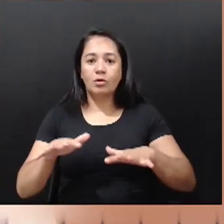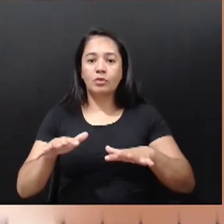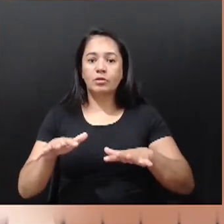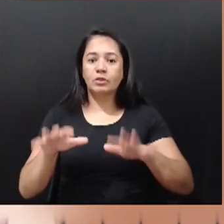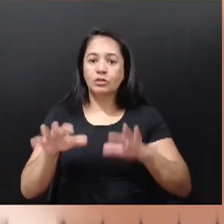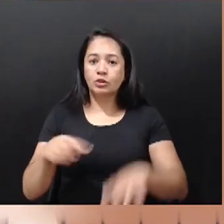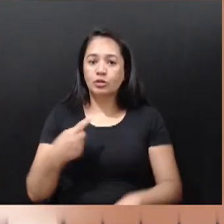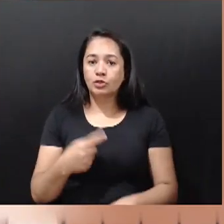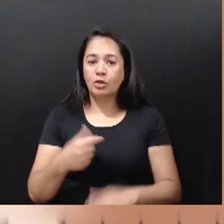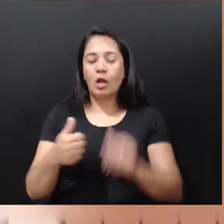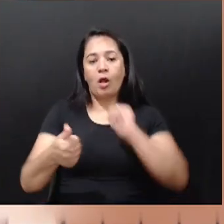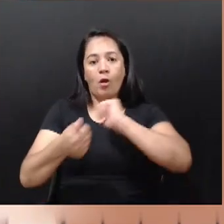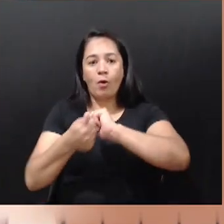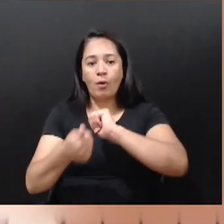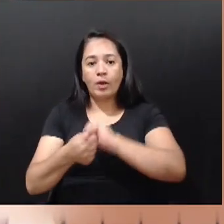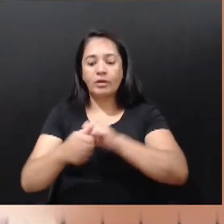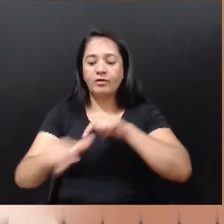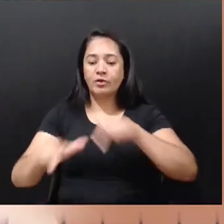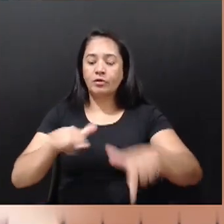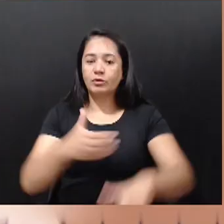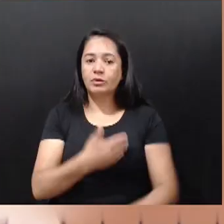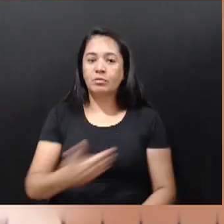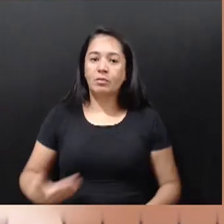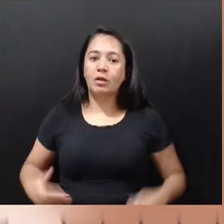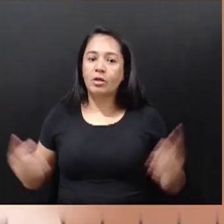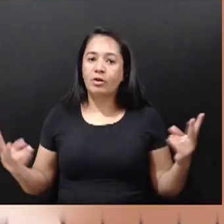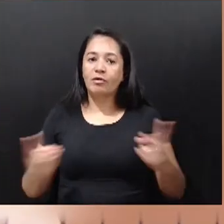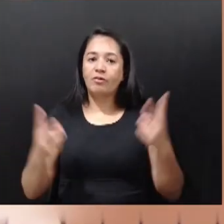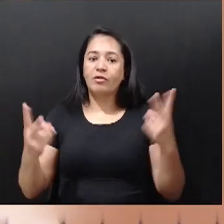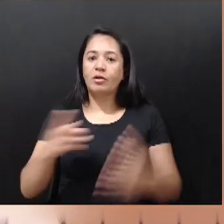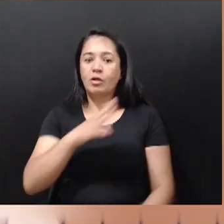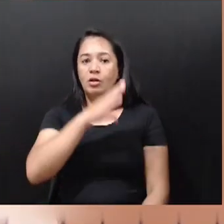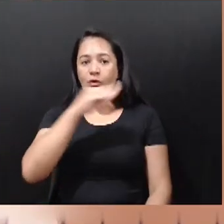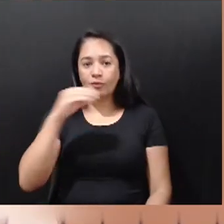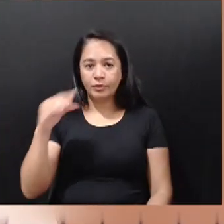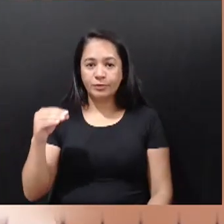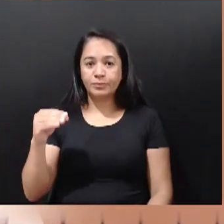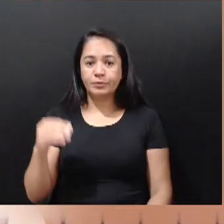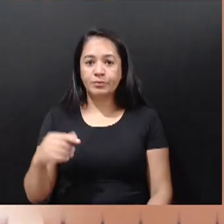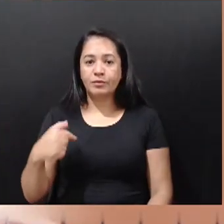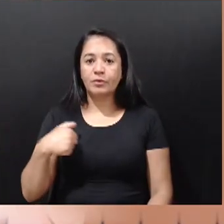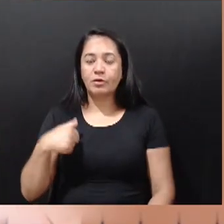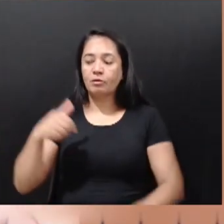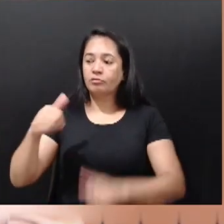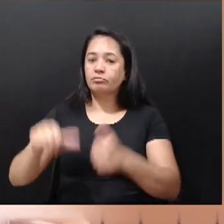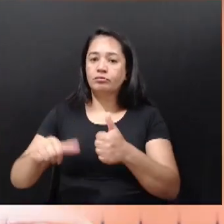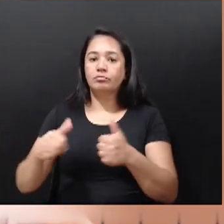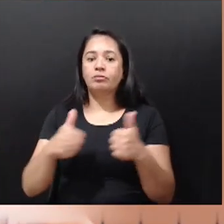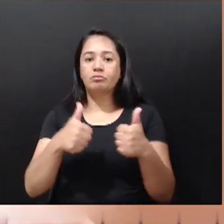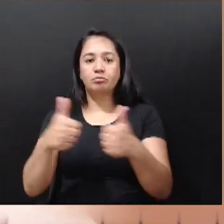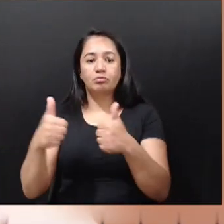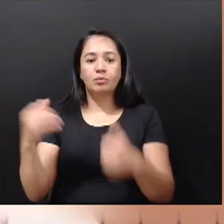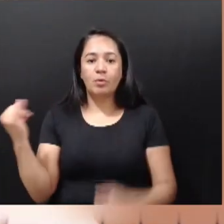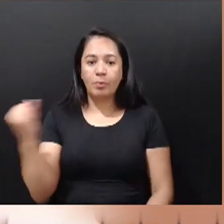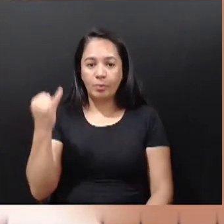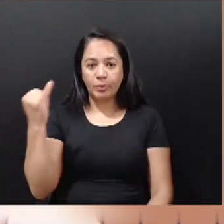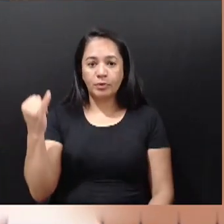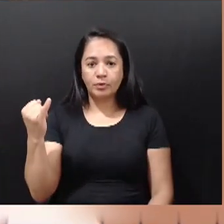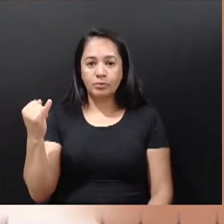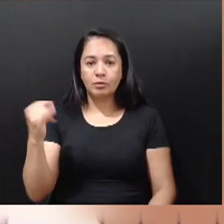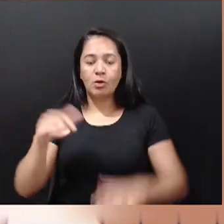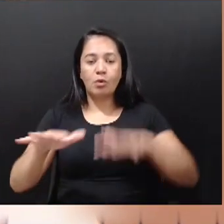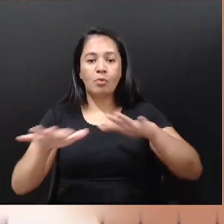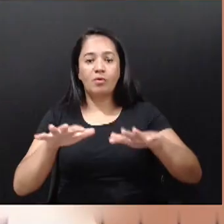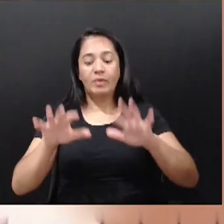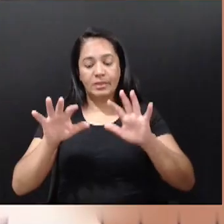o serviço público e valoriza o funcionalismo, vereador. Então, eu avalio como sendo de grande importância movimentos assim, mesmo